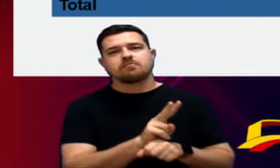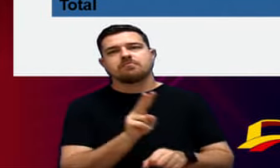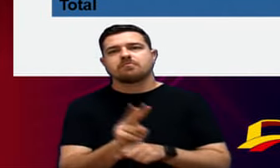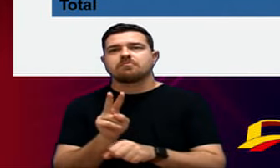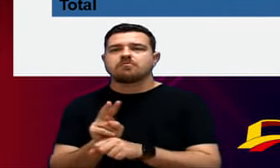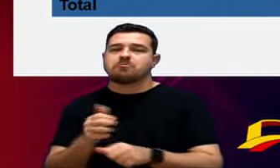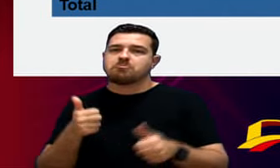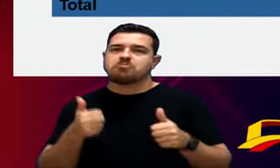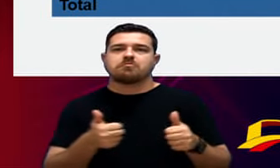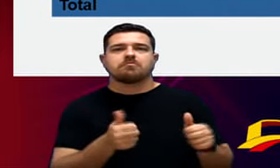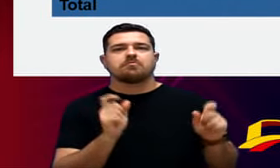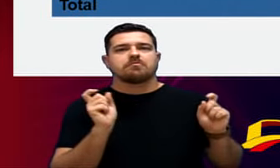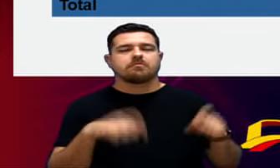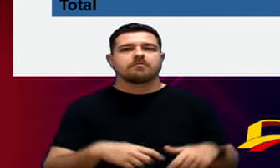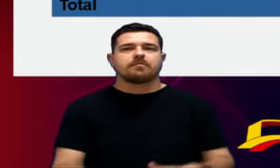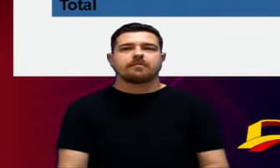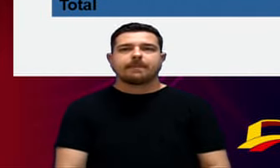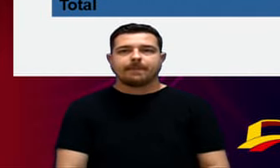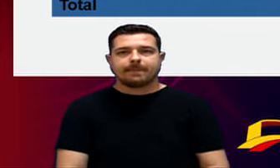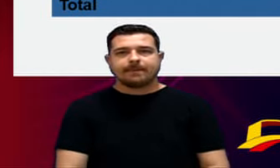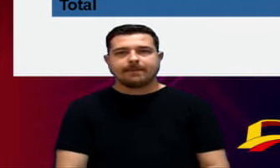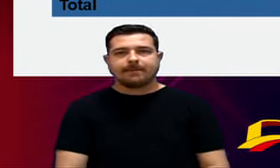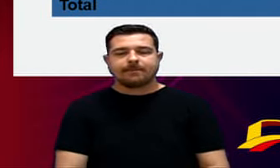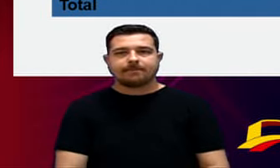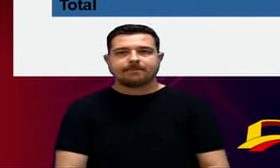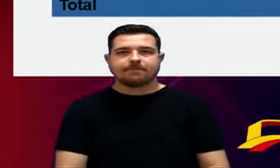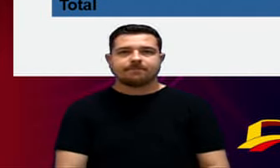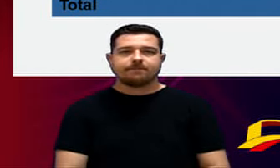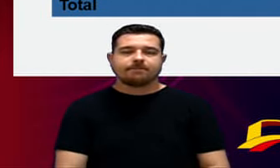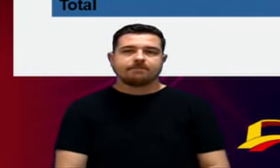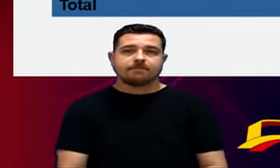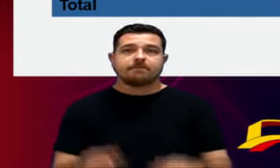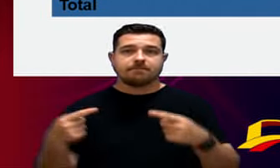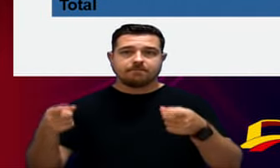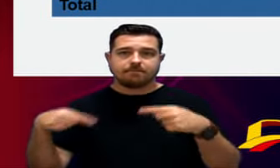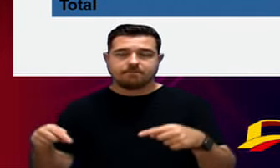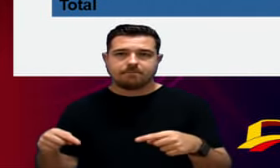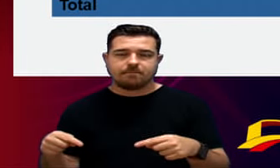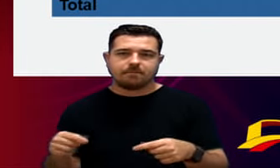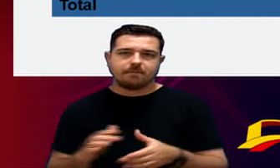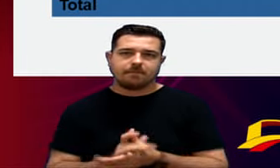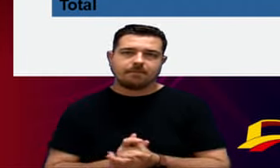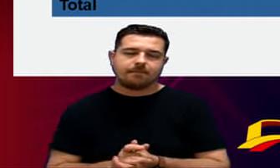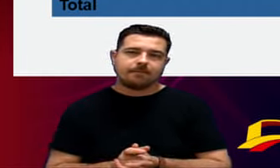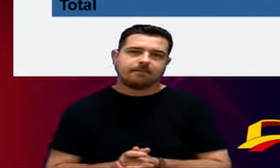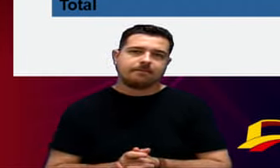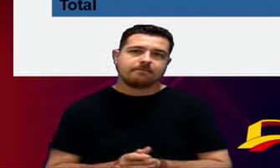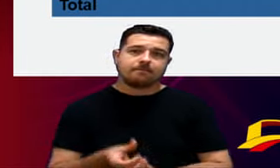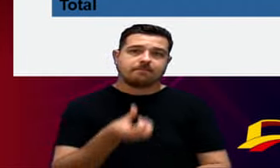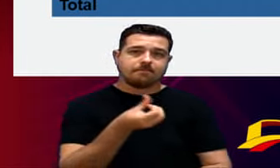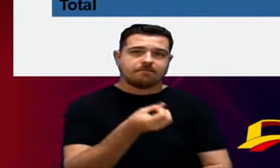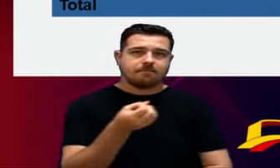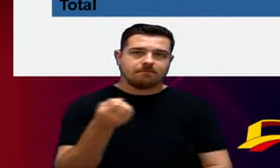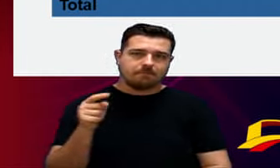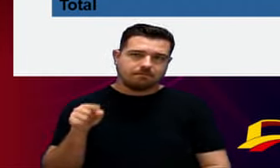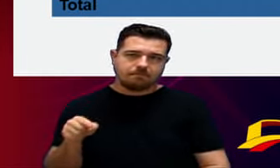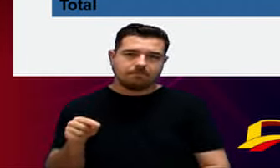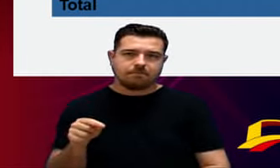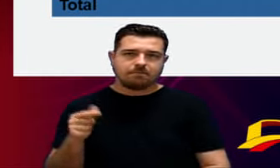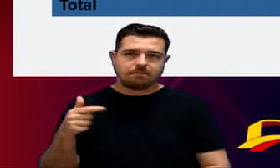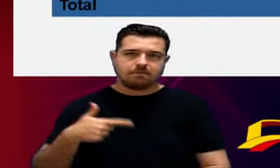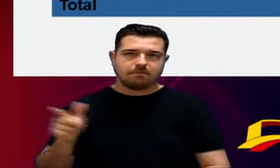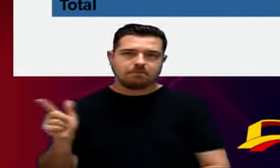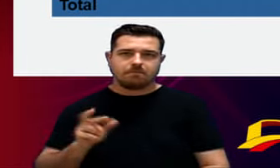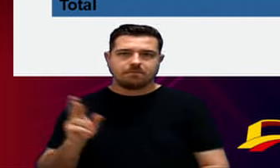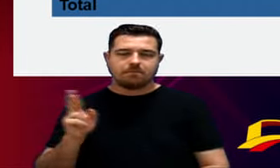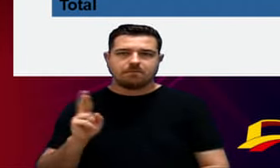população da cidade de Sorocaba Vamos lá eh aquisição de de armas r 600.000 o objetivo